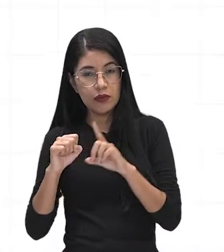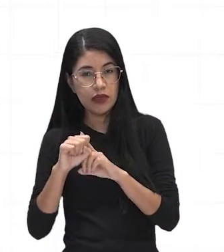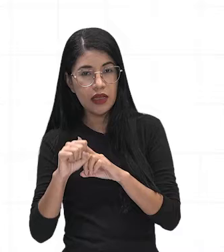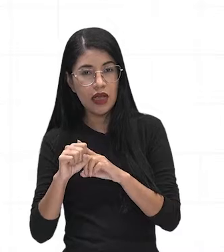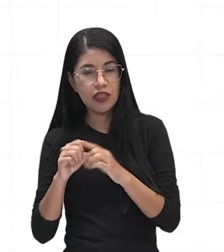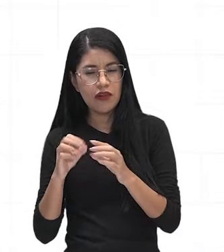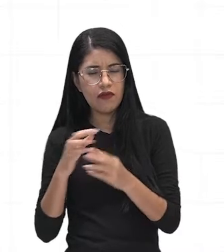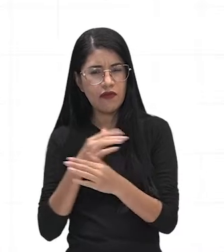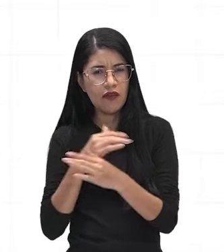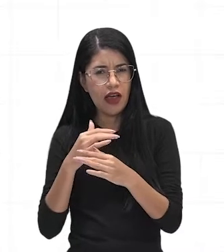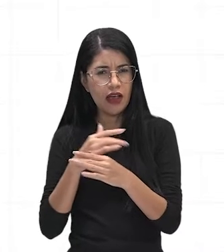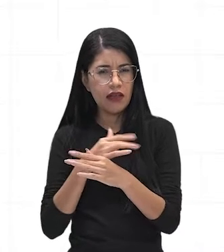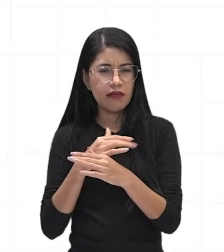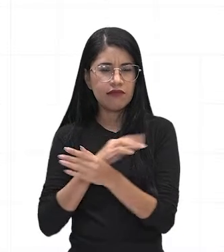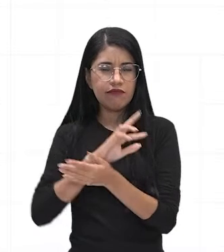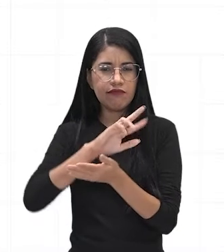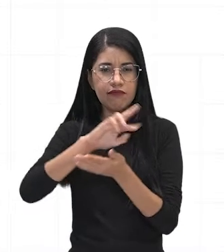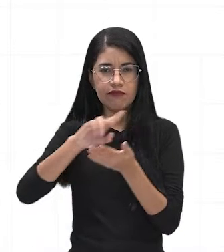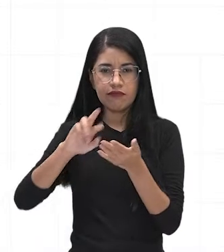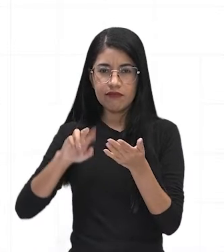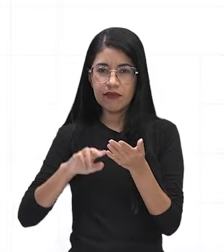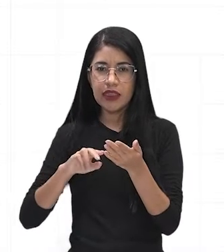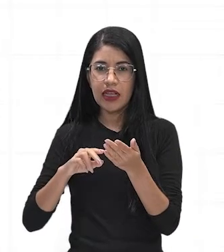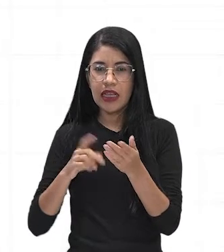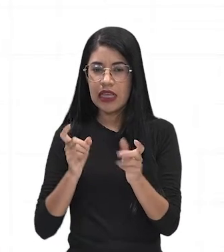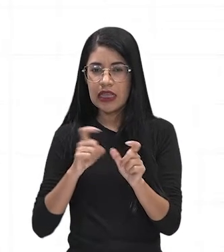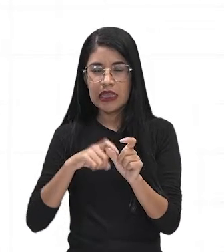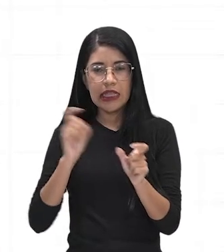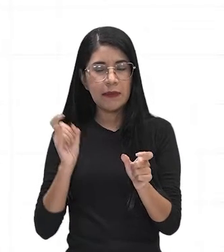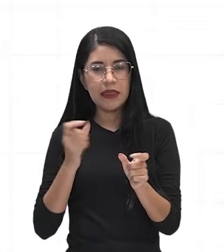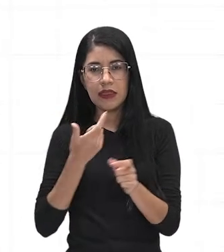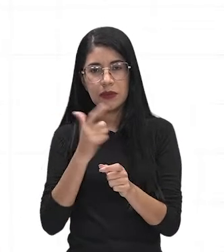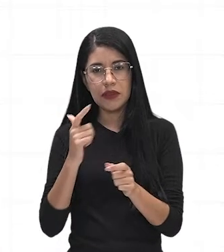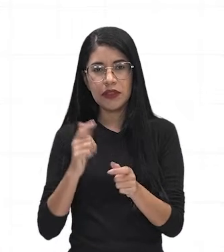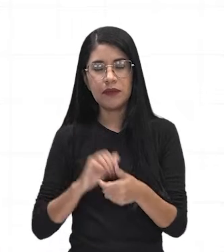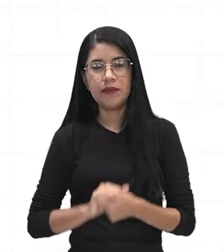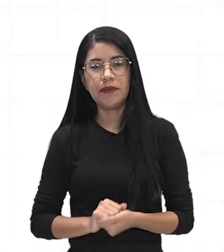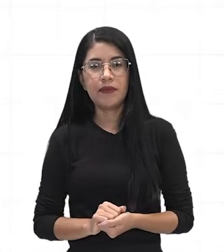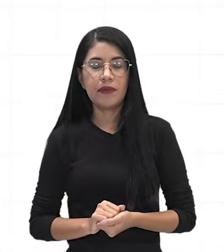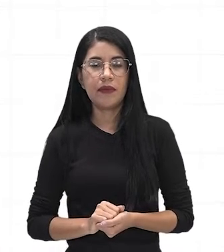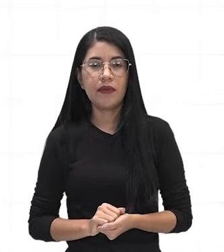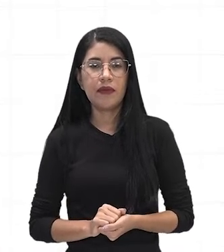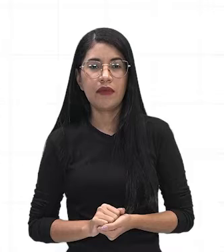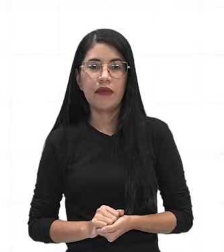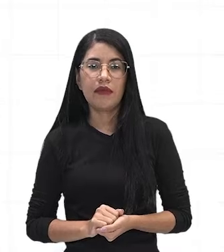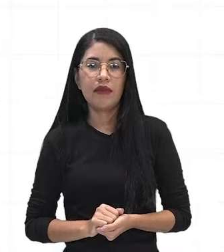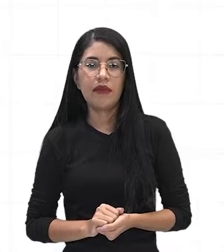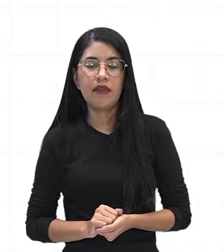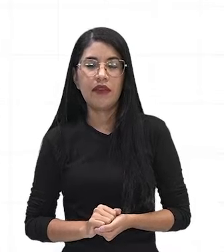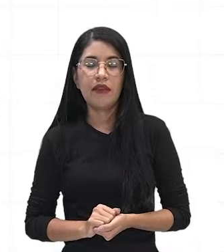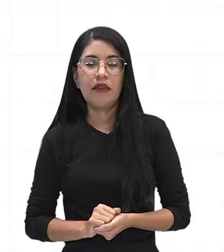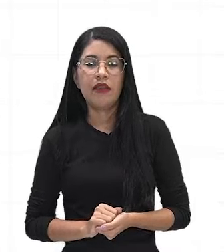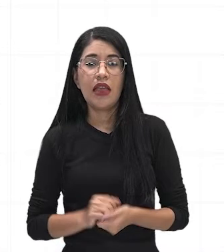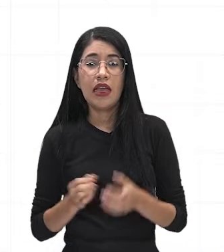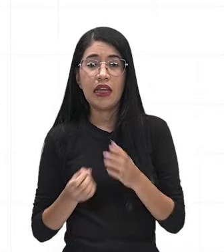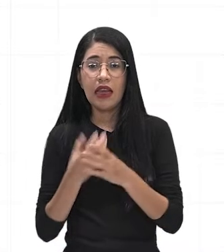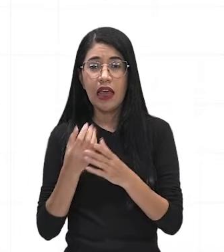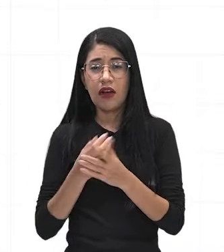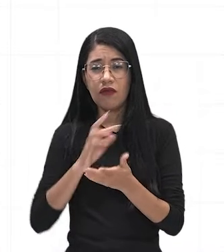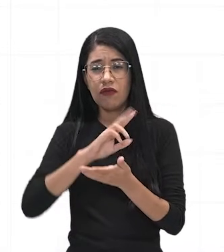várias cidades-estados independentes entre si. Fundaram várias colônias, tais como